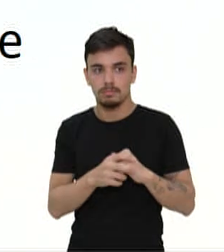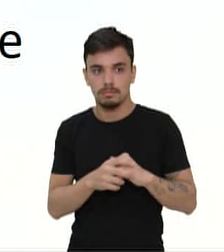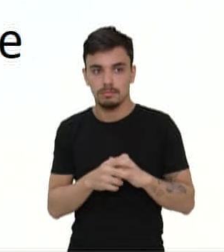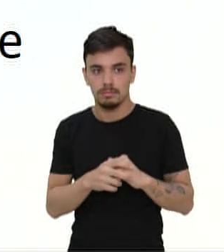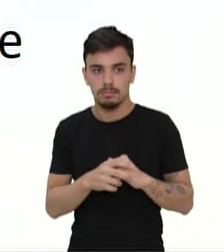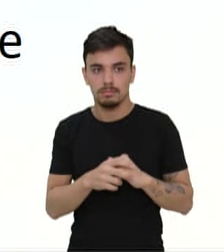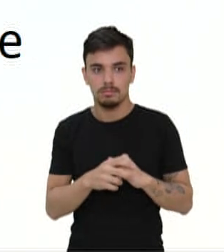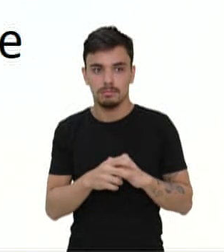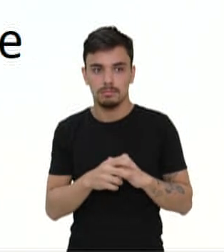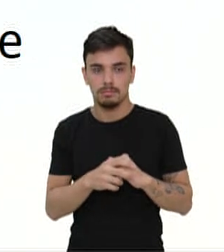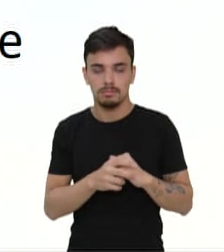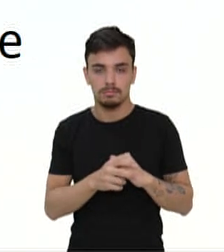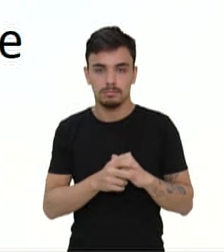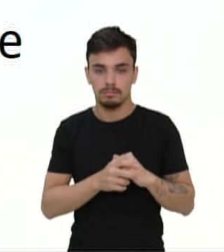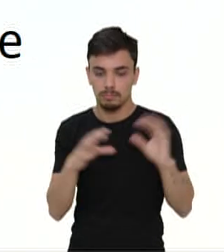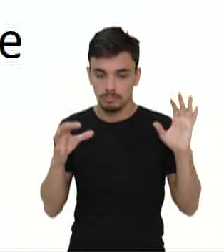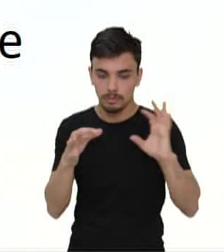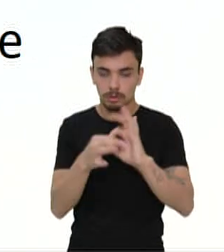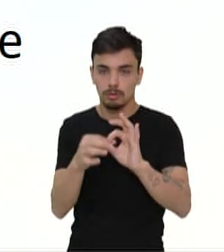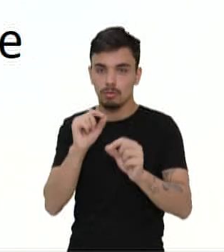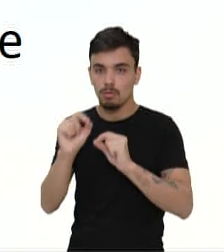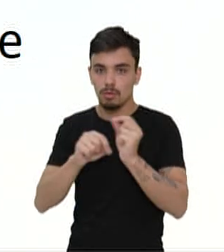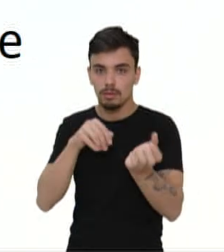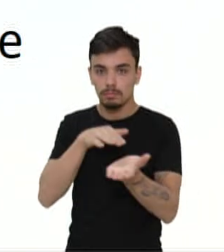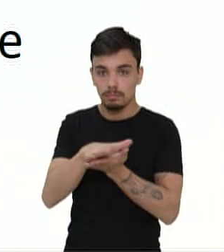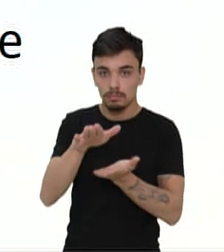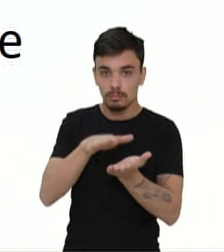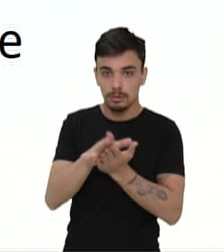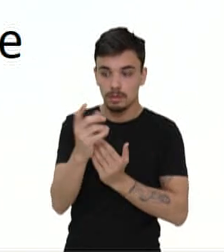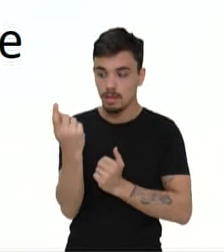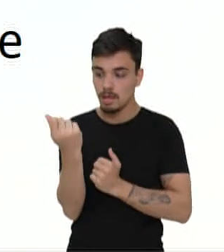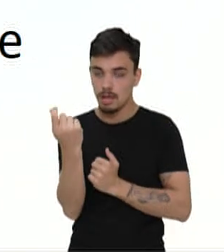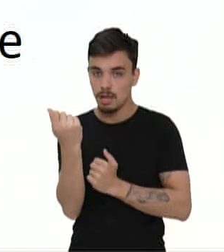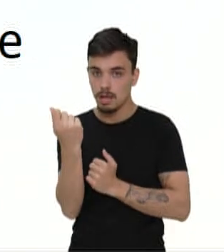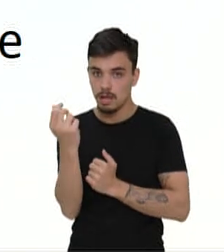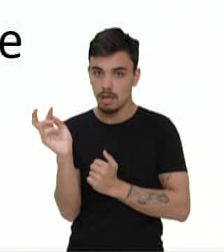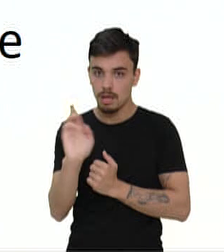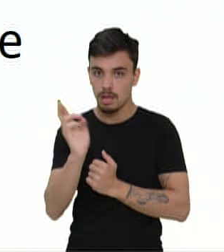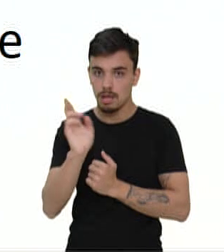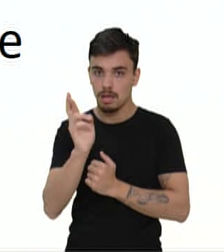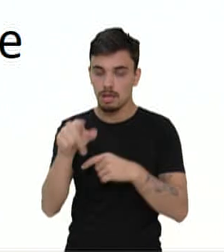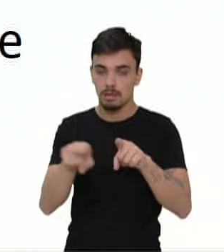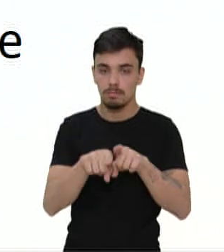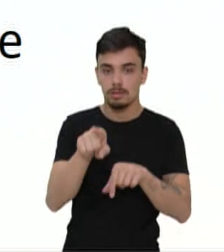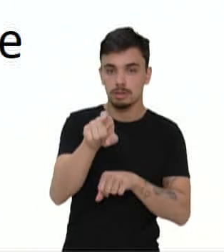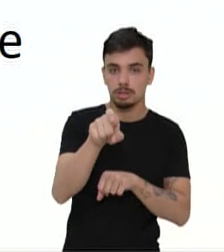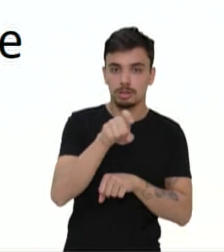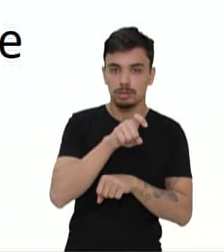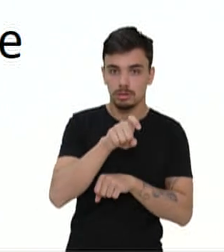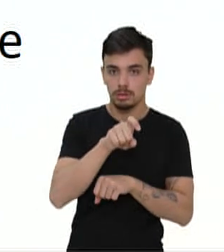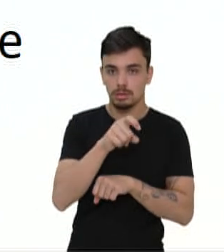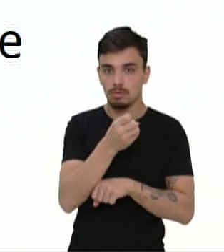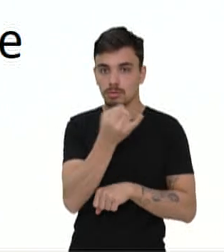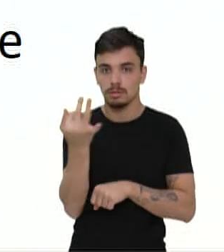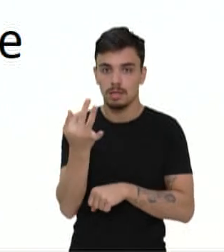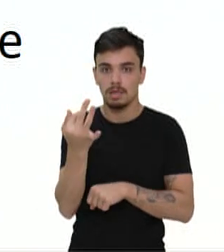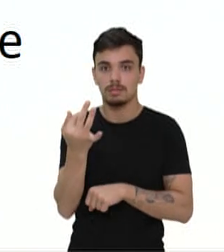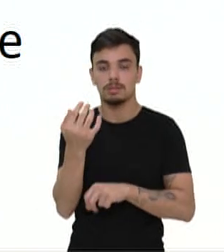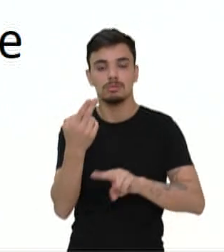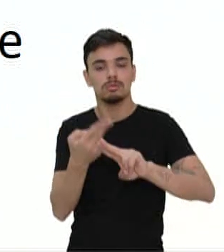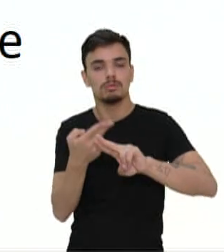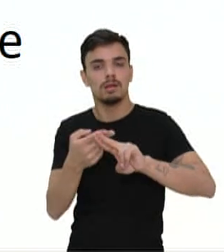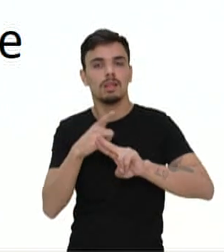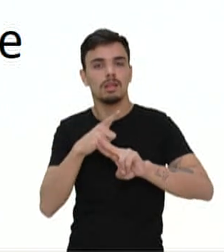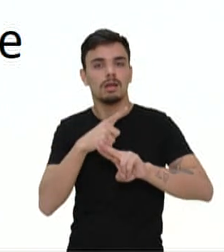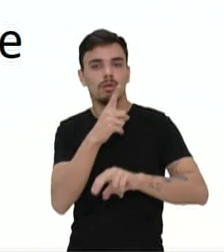mais 3.000, considerando o custo C em reais e x a quantidade de unidades produzidas, determine a quantidade de